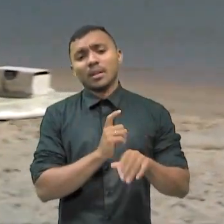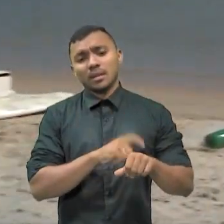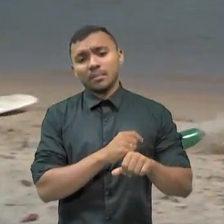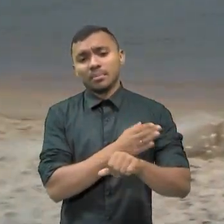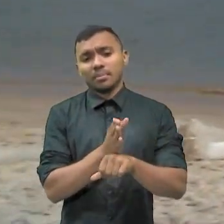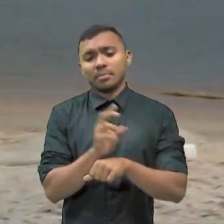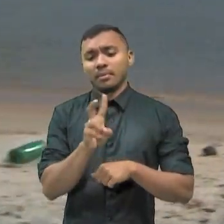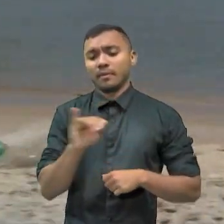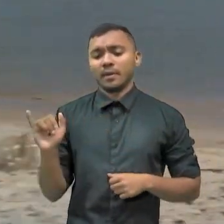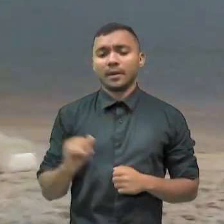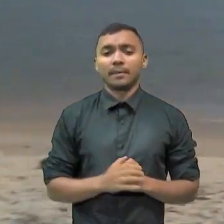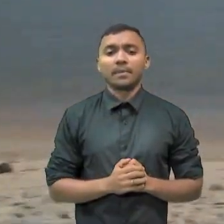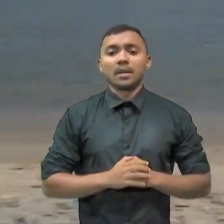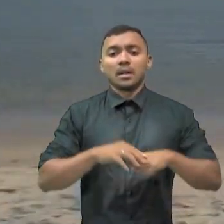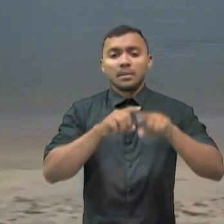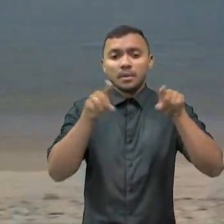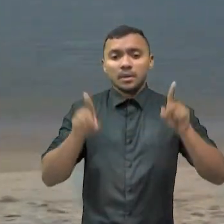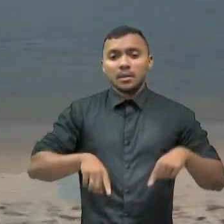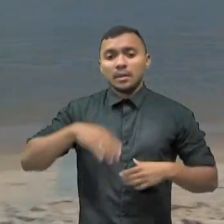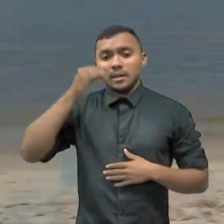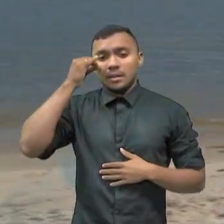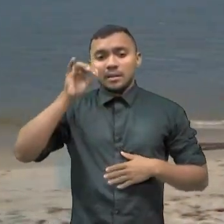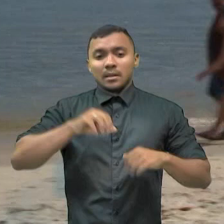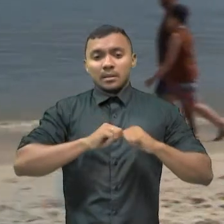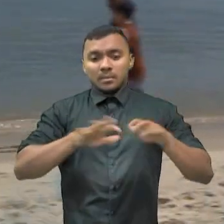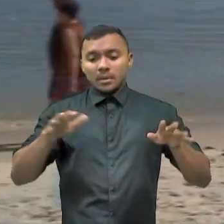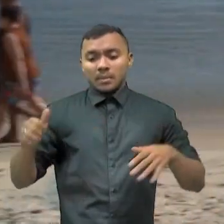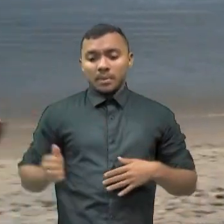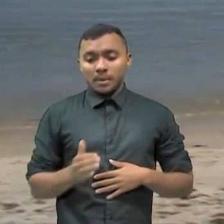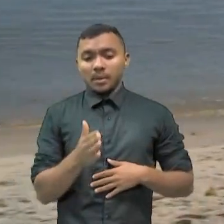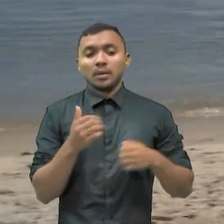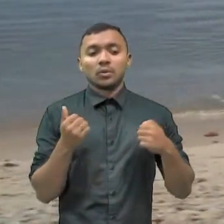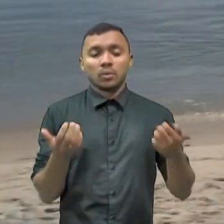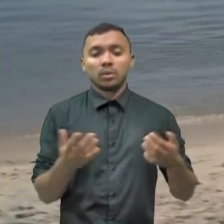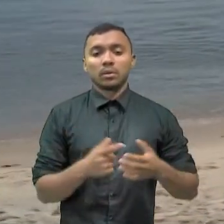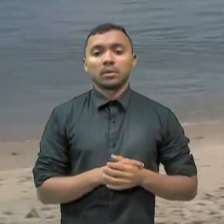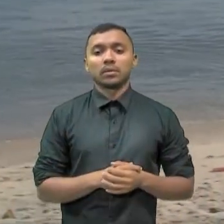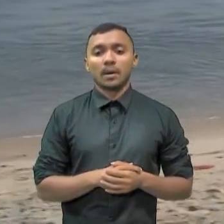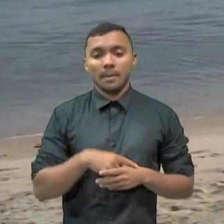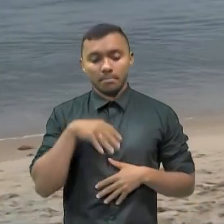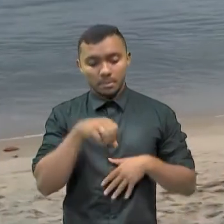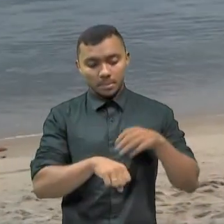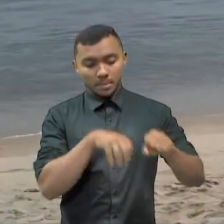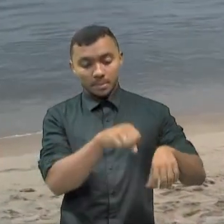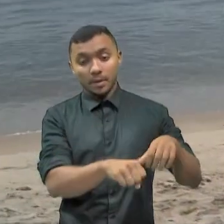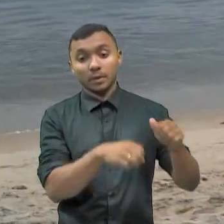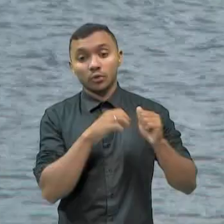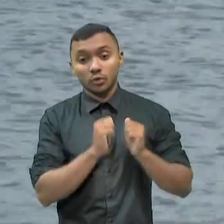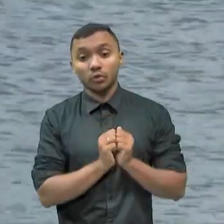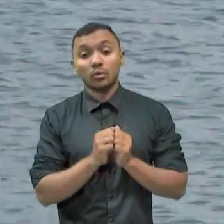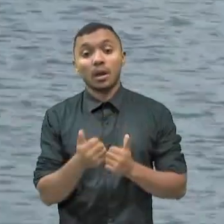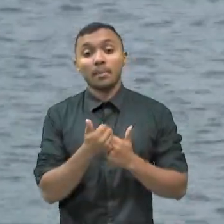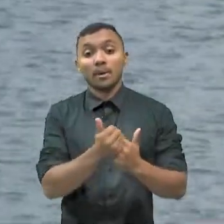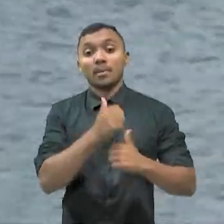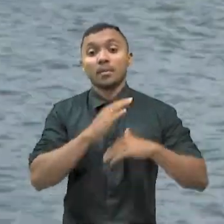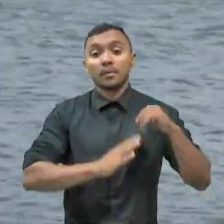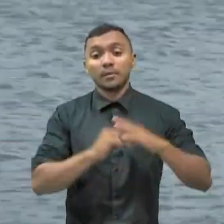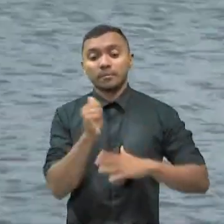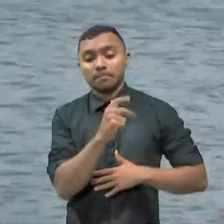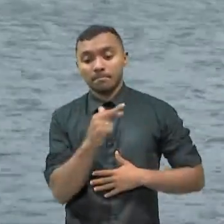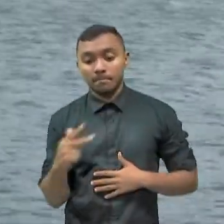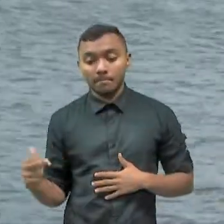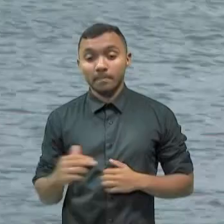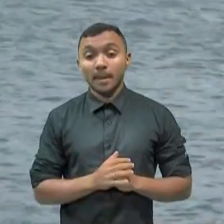dos planos para evitar a propagação do peixe-leão é a caça com o apoio de mergulhadores. Caso